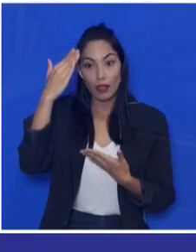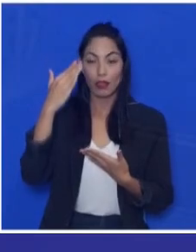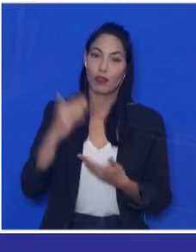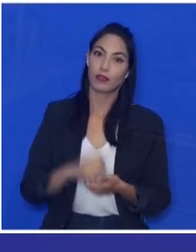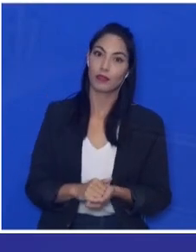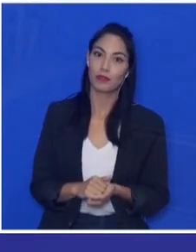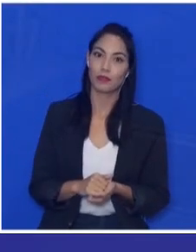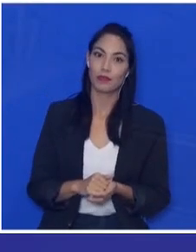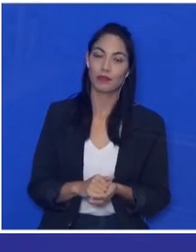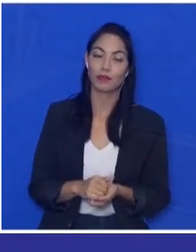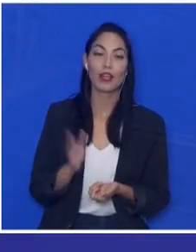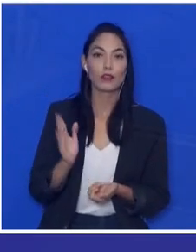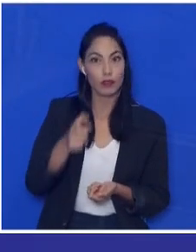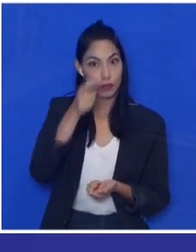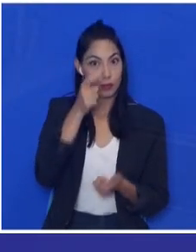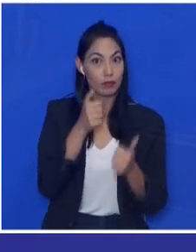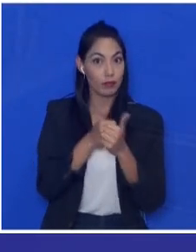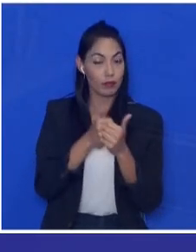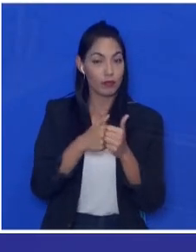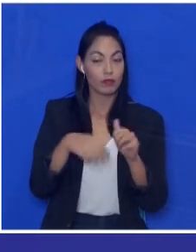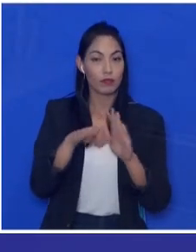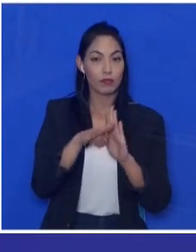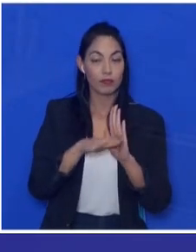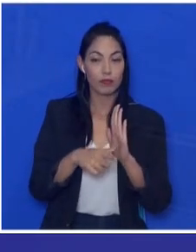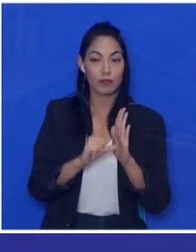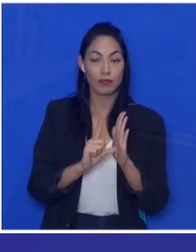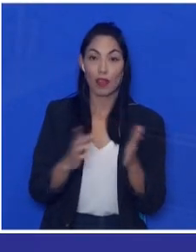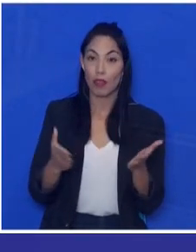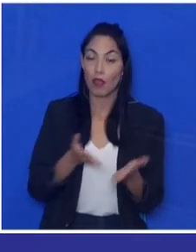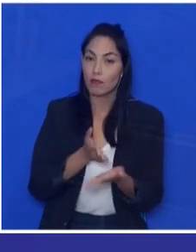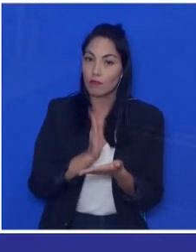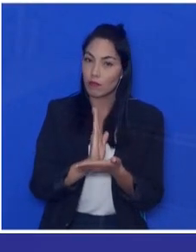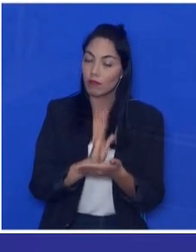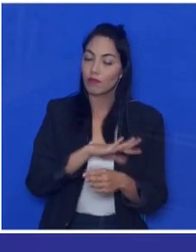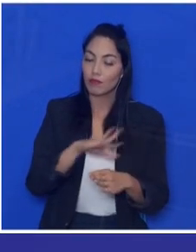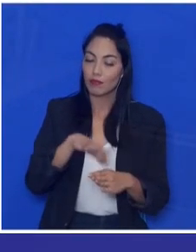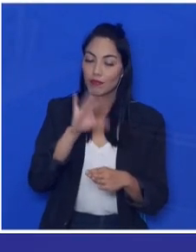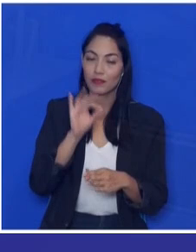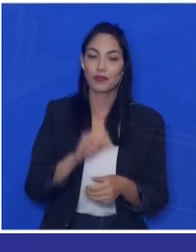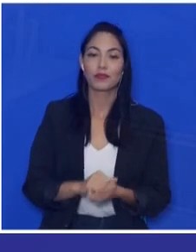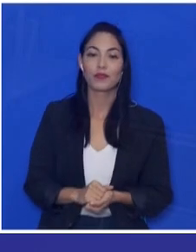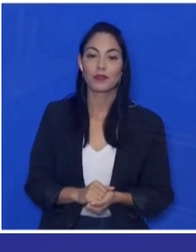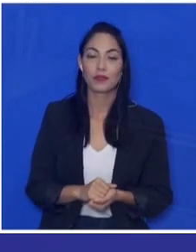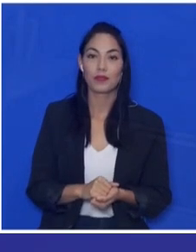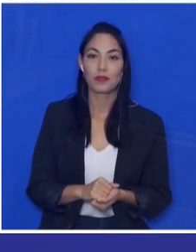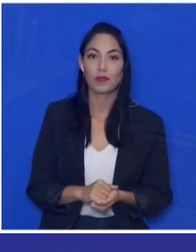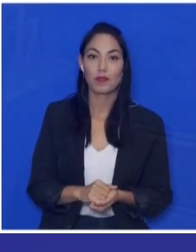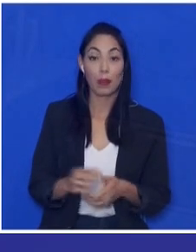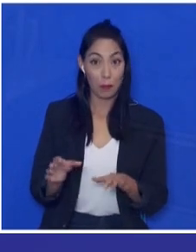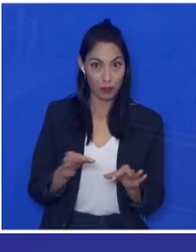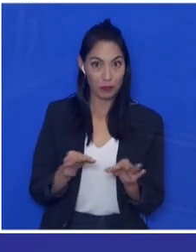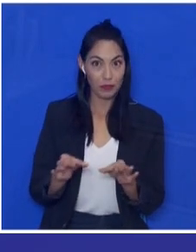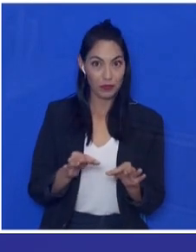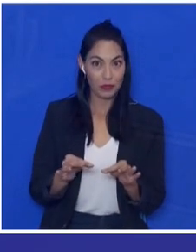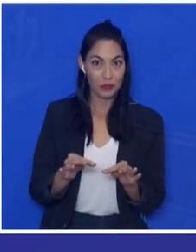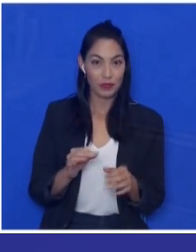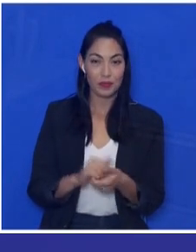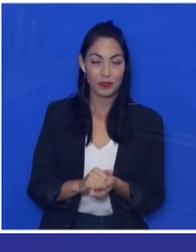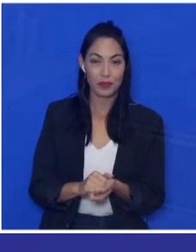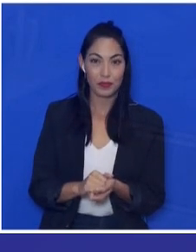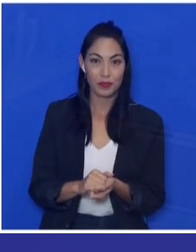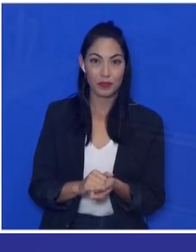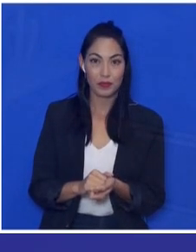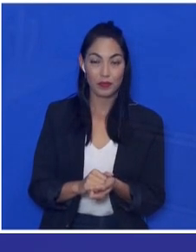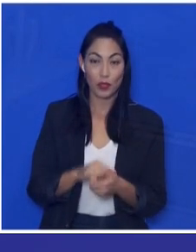Elas já acompanharam de perto todos os procedimentos prévios e agora também vão validar o nosso sorteio. Então está tudo pronto, vamos